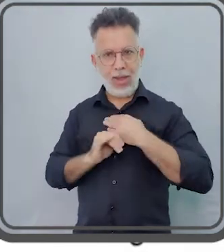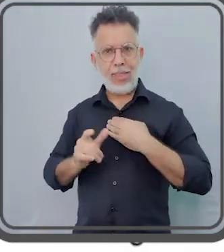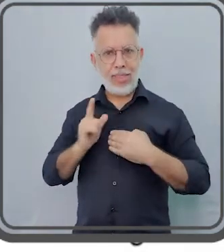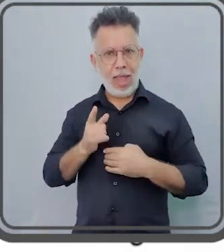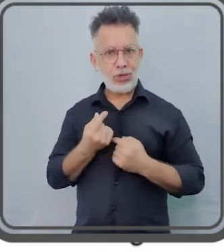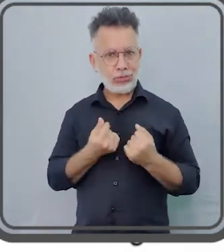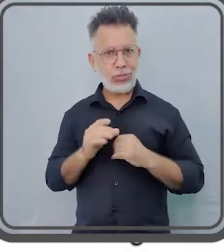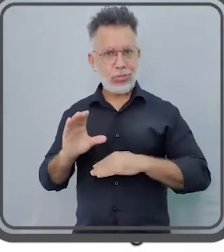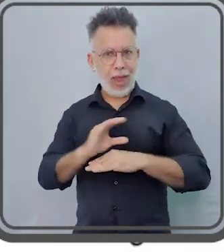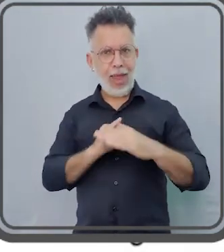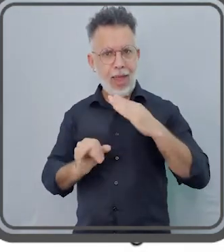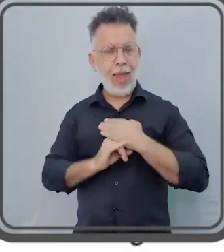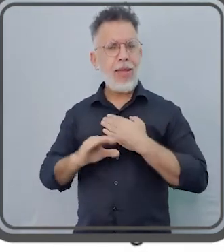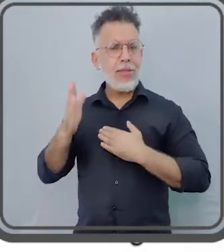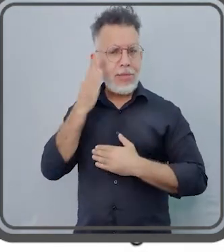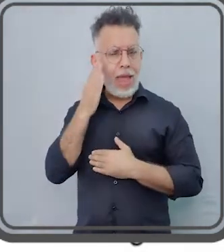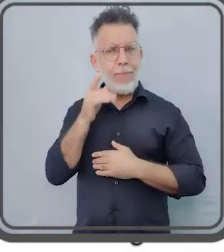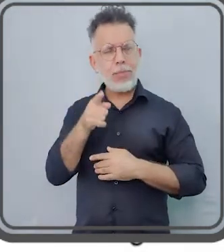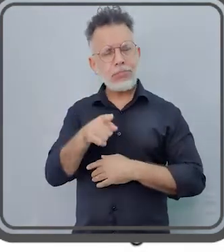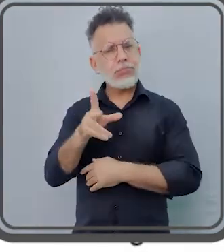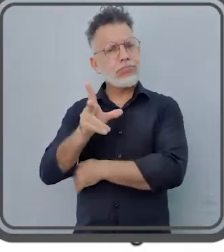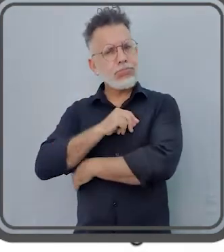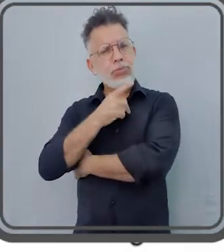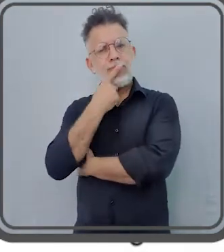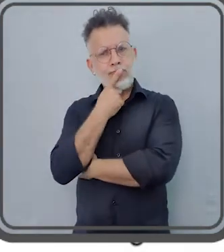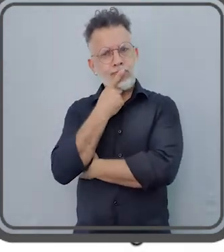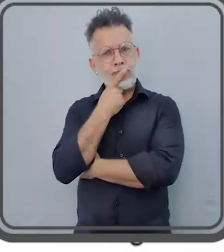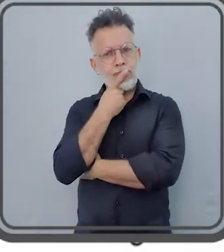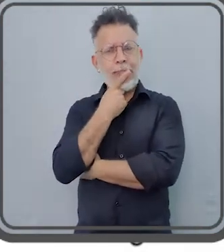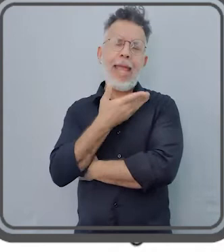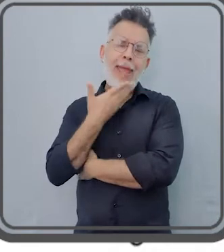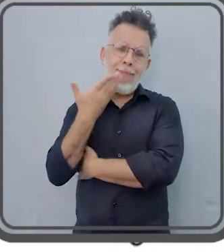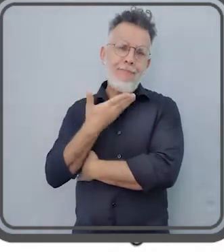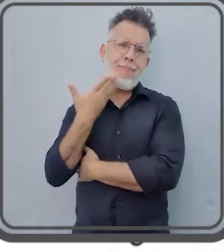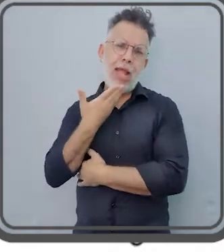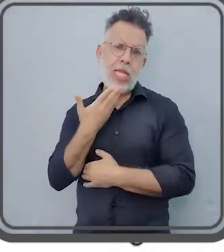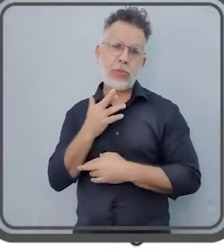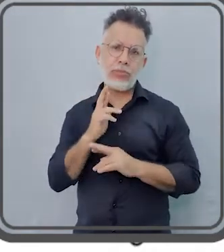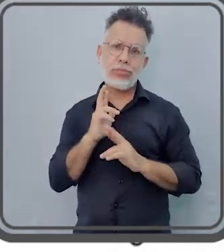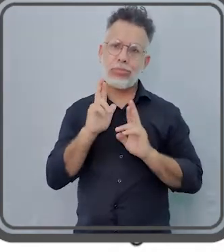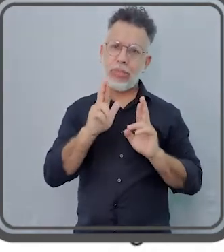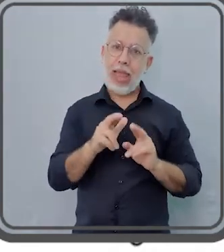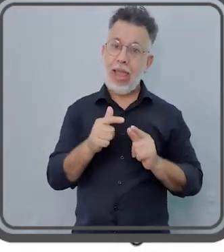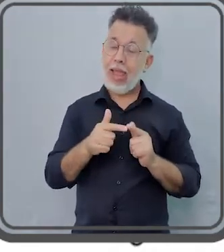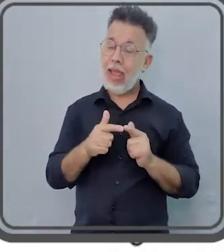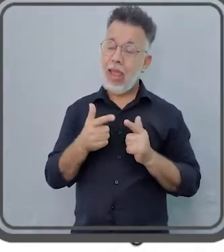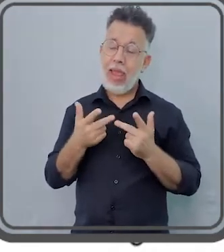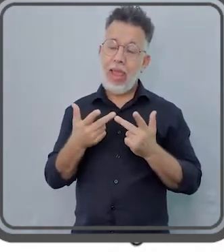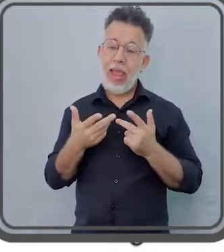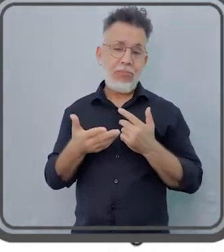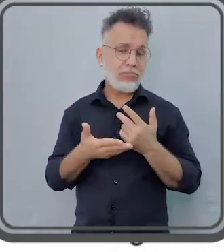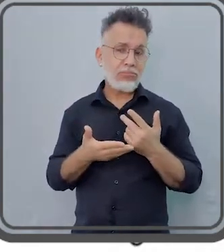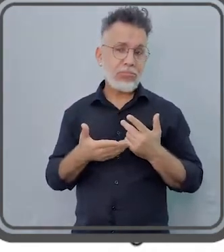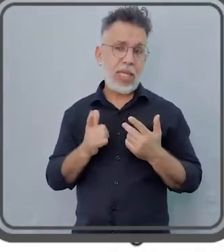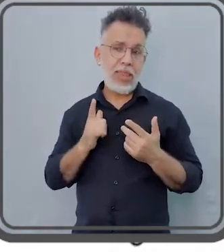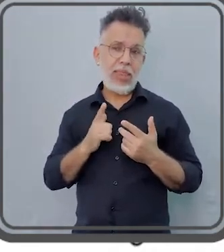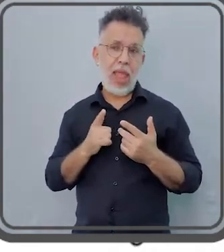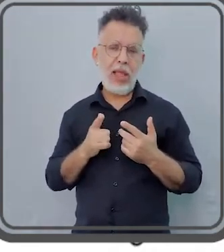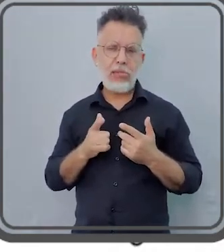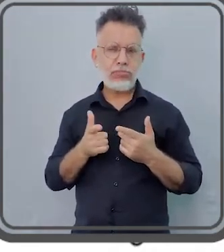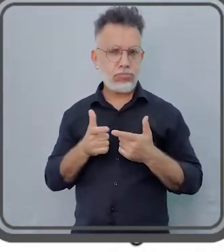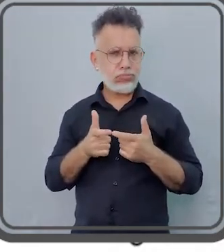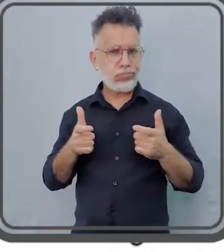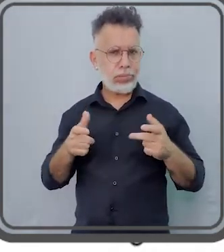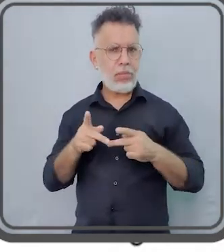isso, poxa, é fácil de resolver, né? Razoavelmente um negócio que tem um tamanho de mercado grande, que tem recompra,